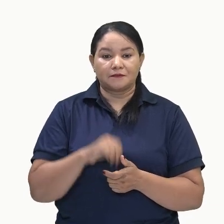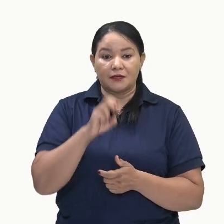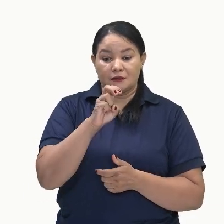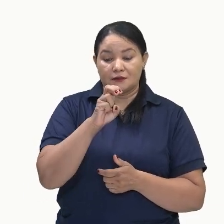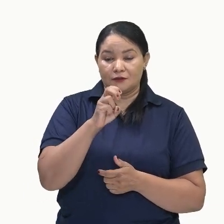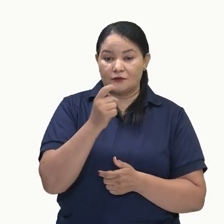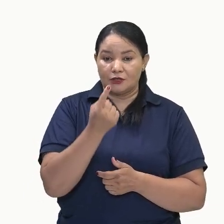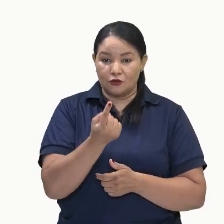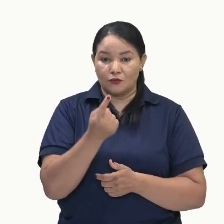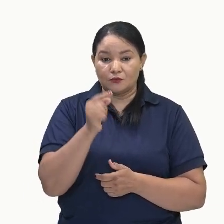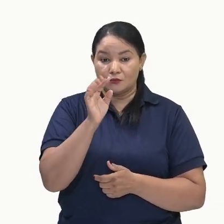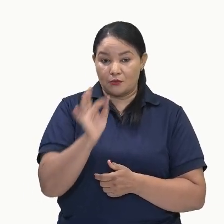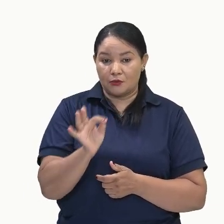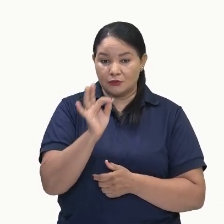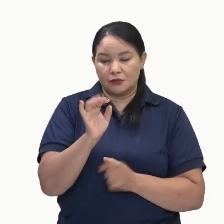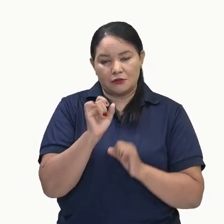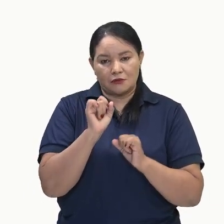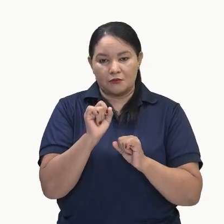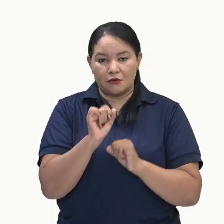51%, nós podemos escrever assim, ó,